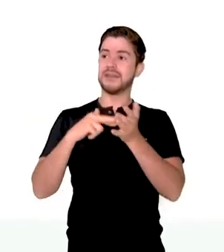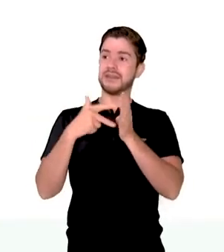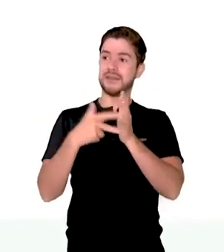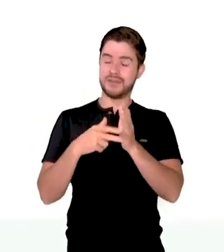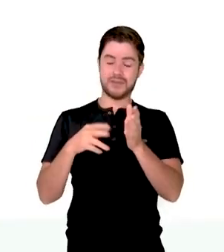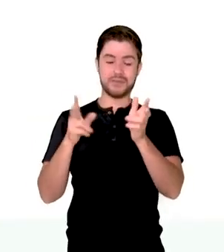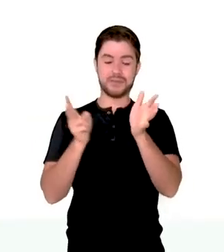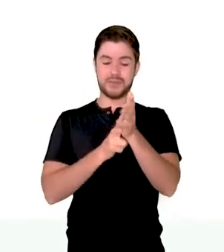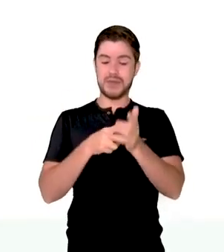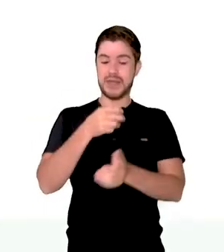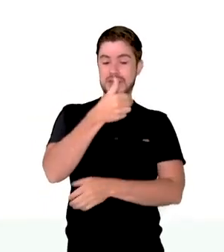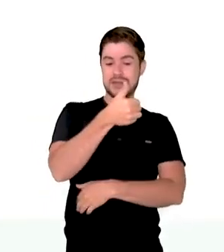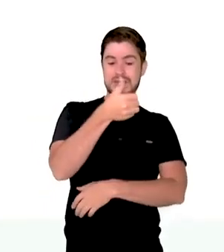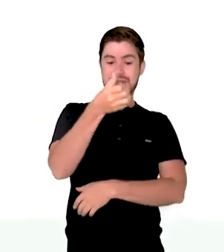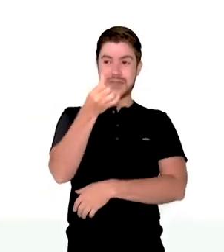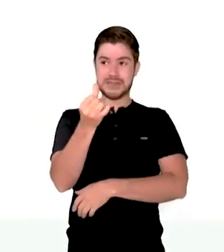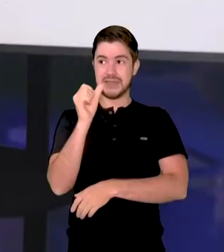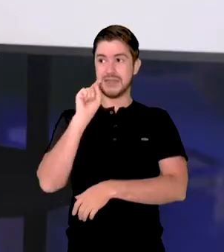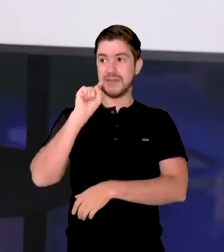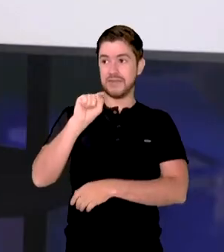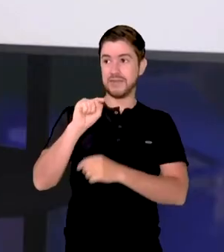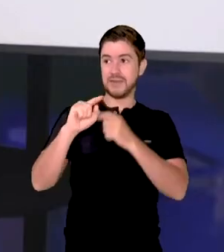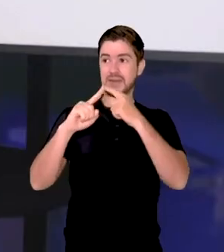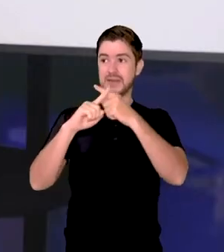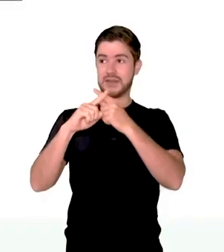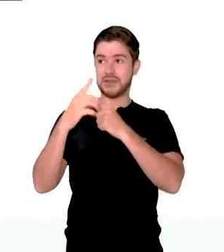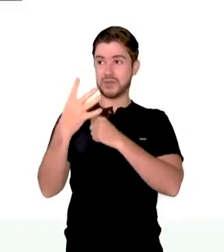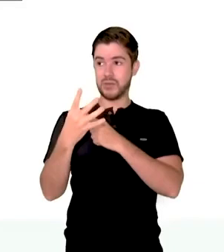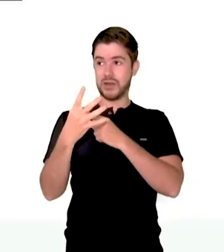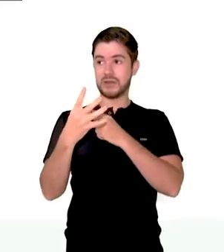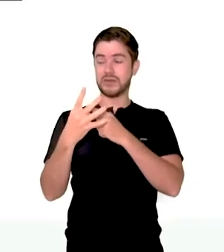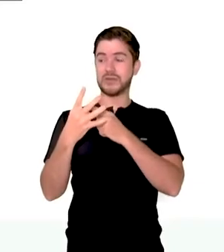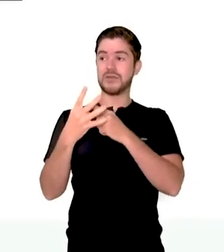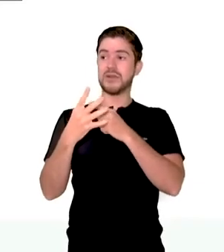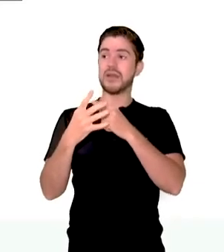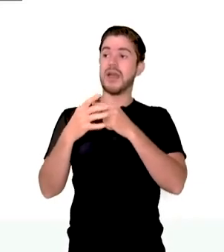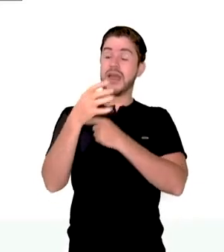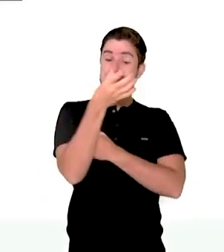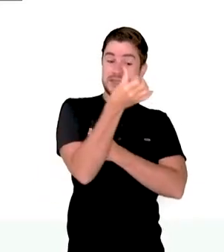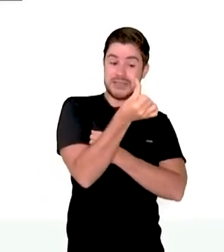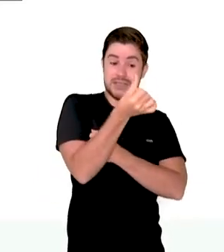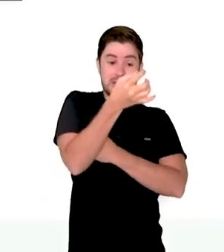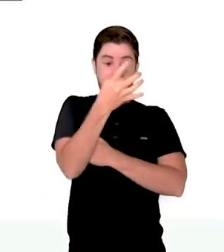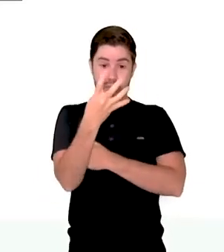x 4 16 dezesseis X4 6461